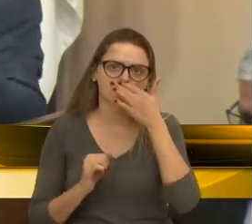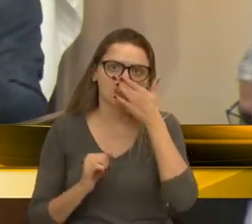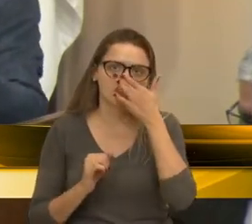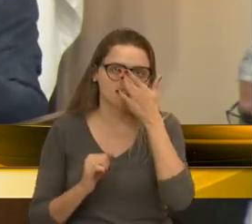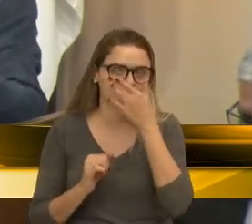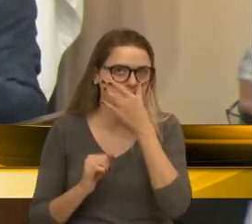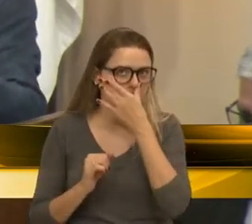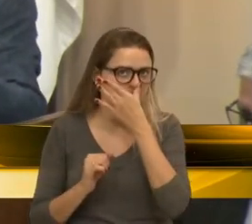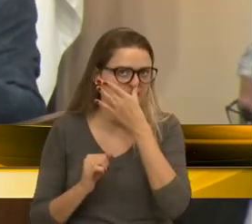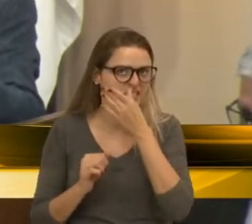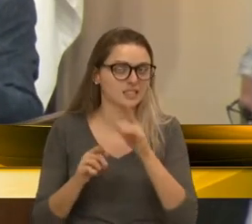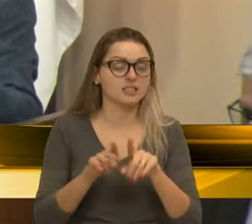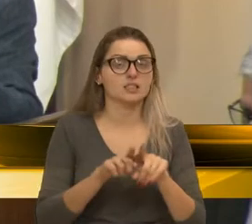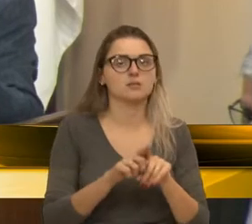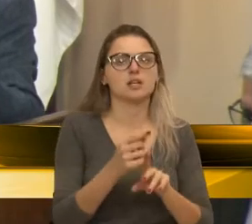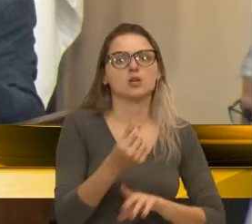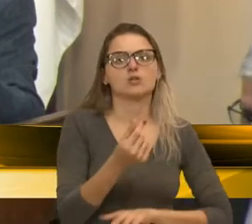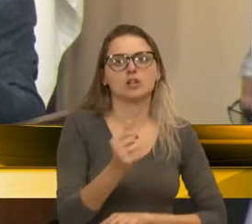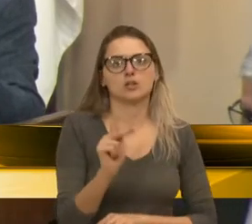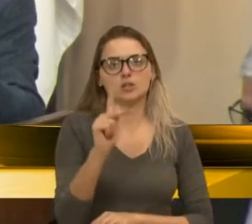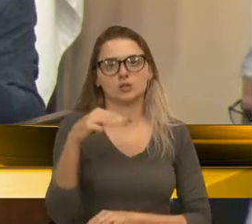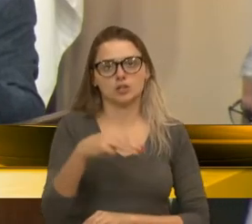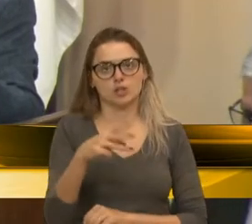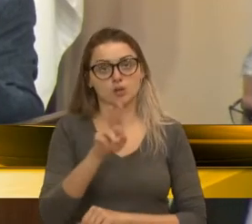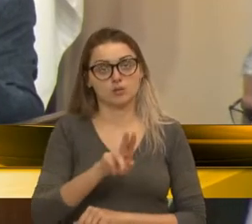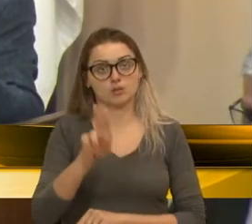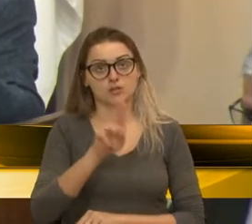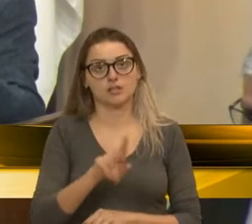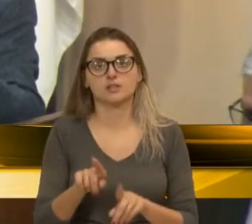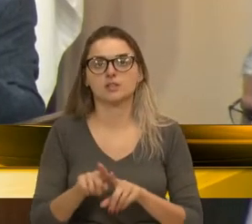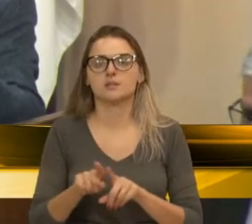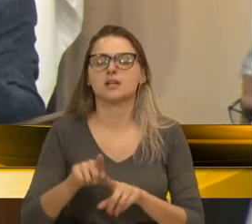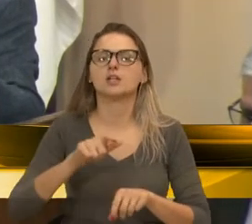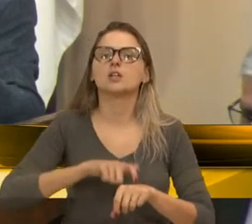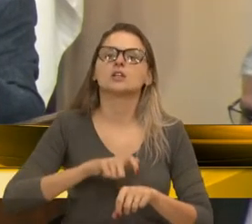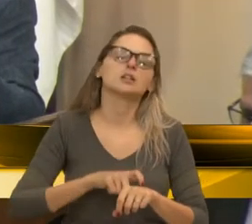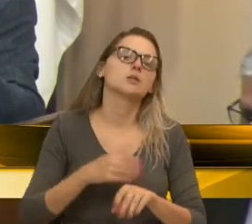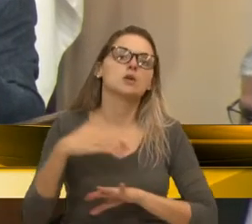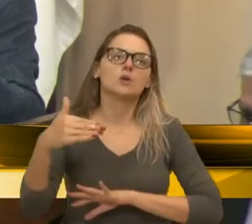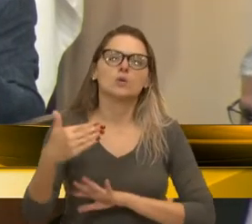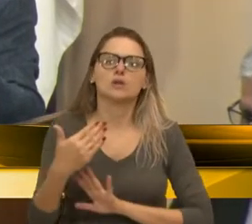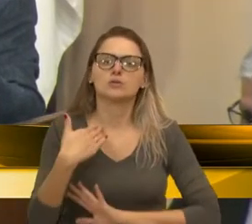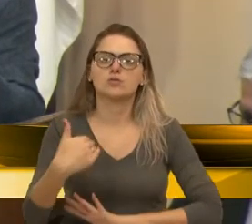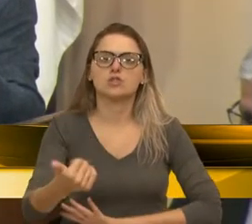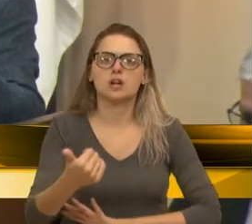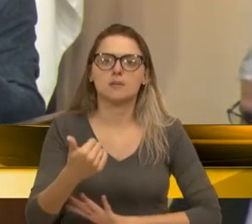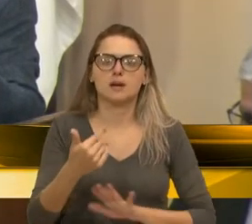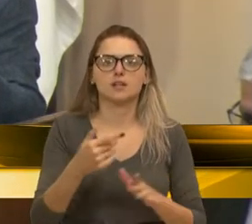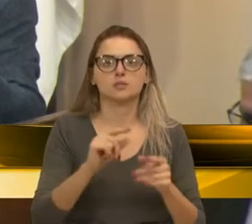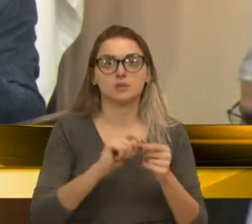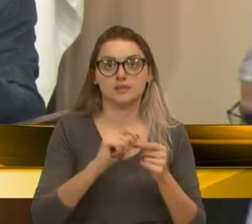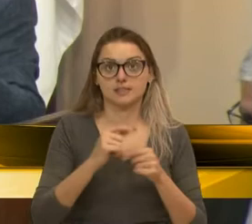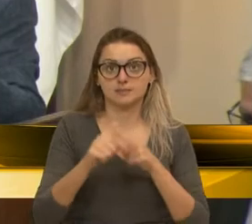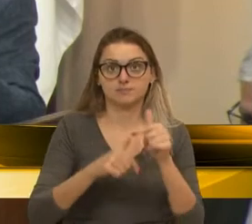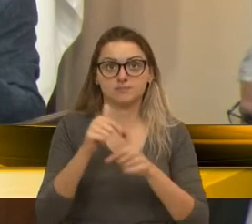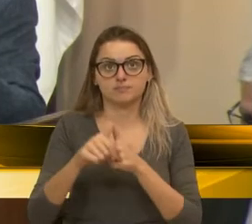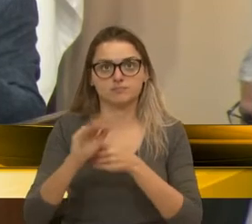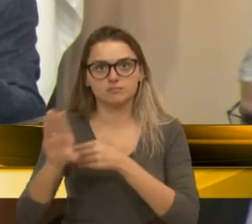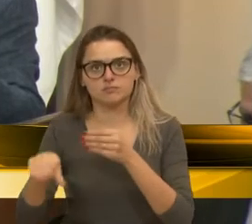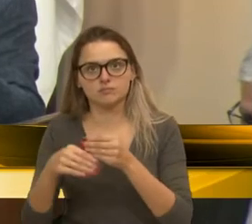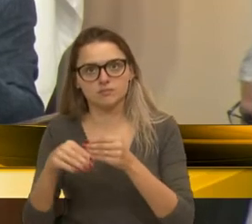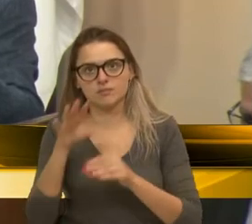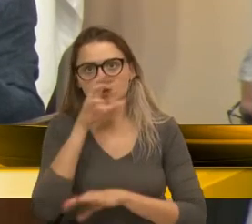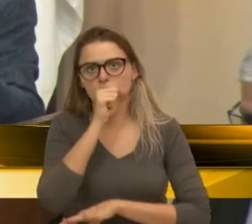Além do valor do quilômetro rodado e do valor correspondente ao tempo à disposição, quando convocada para a prestação de serviços extraordinários, aos